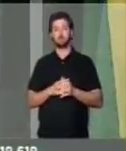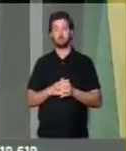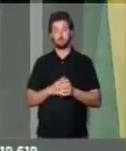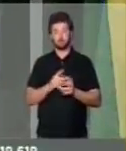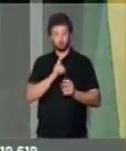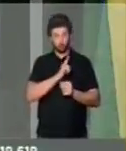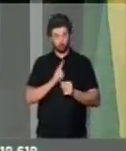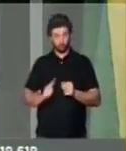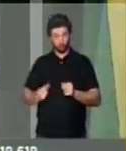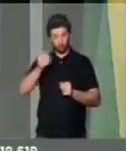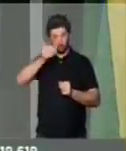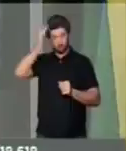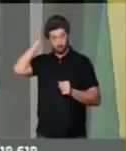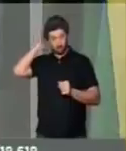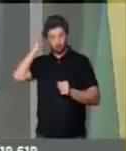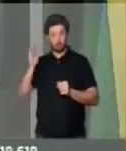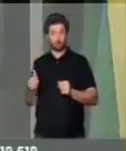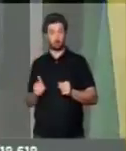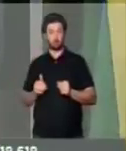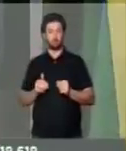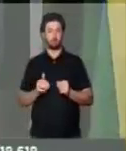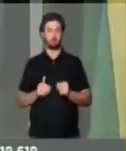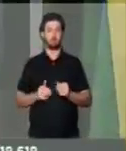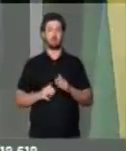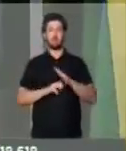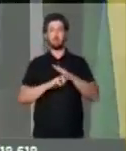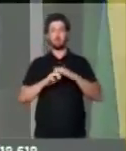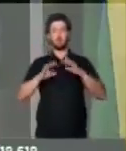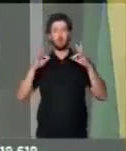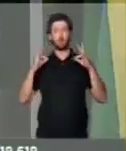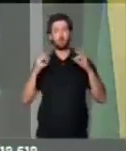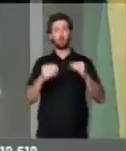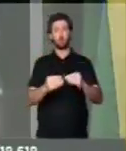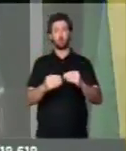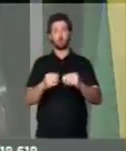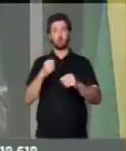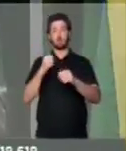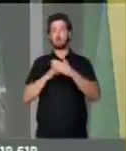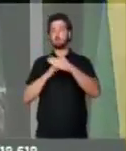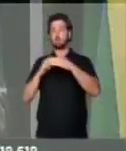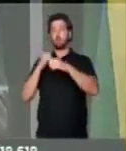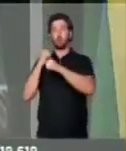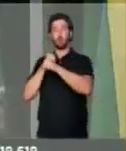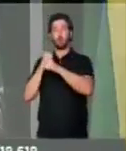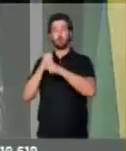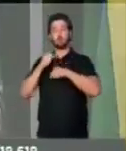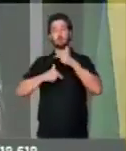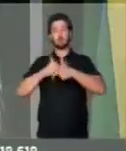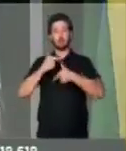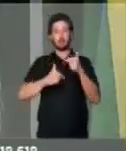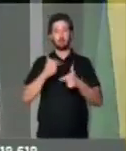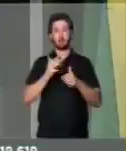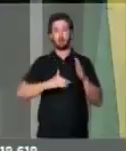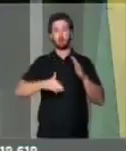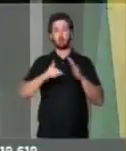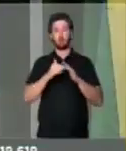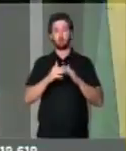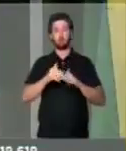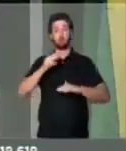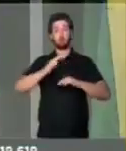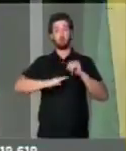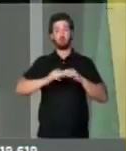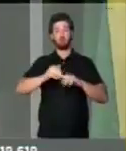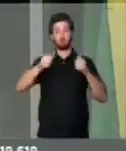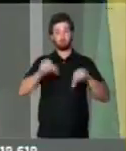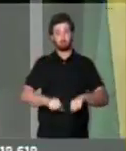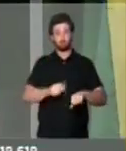o governo Michel Temer, todas as empresas, todas aquelas construtoras que trabalharam para o incompetente